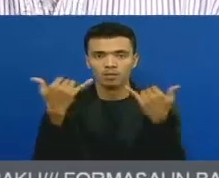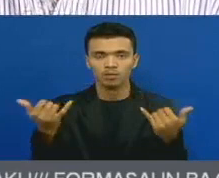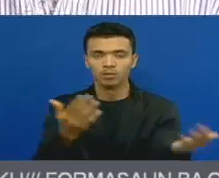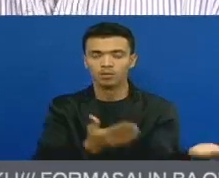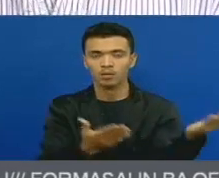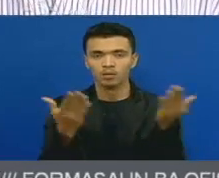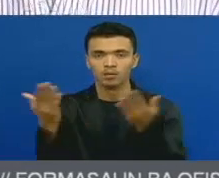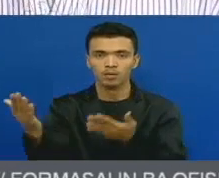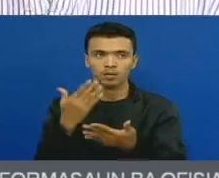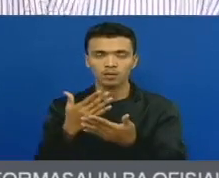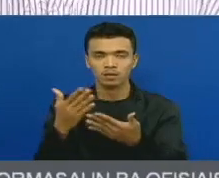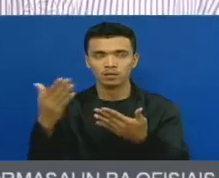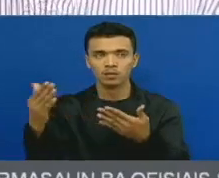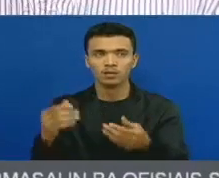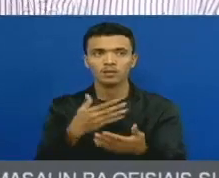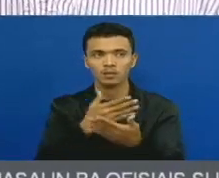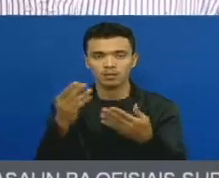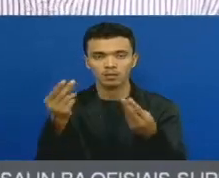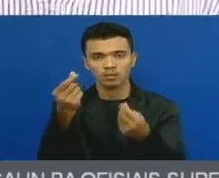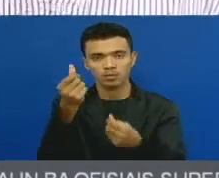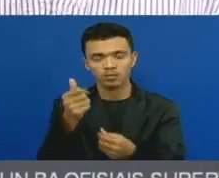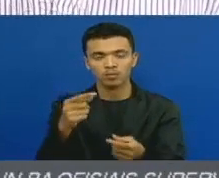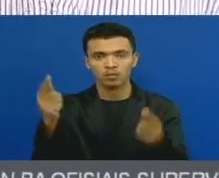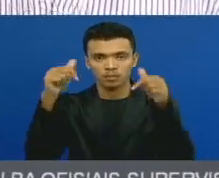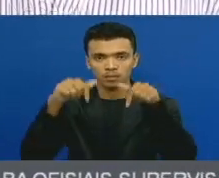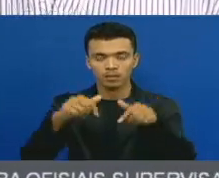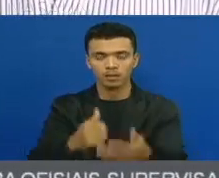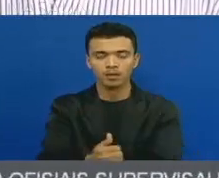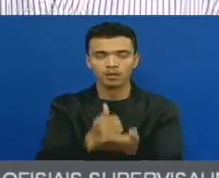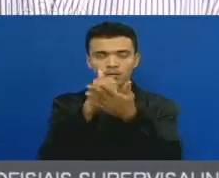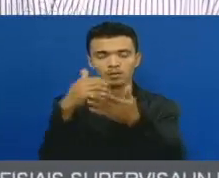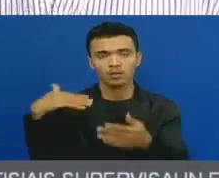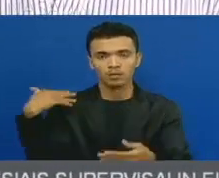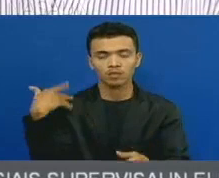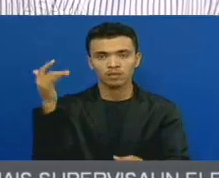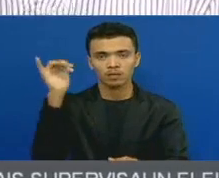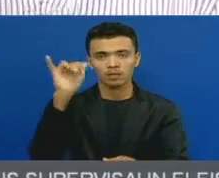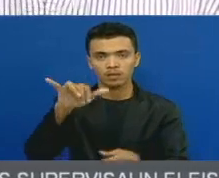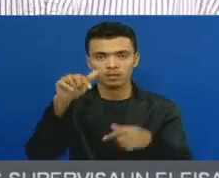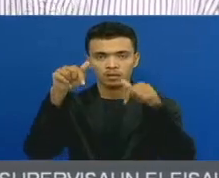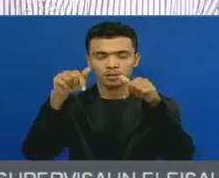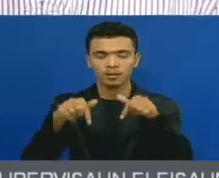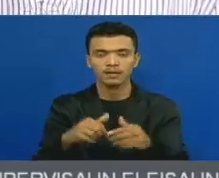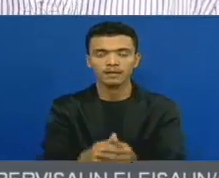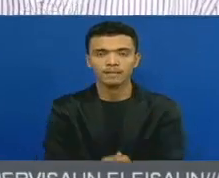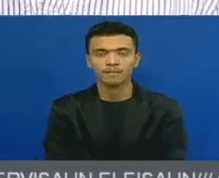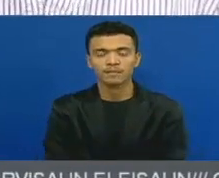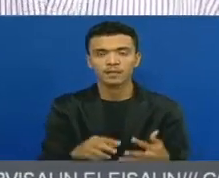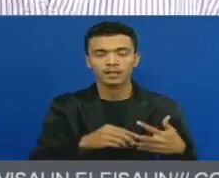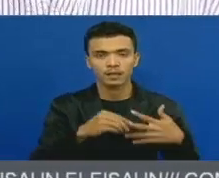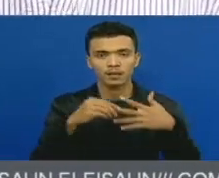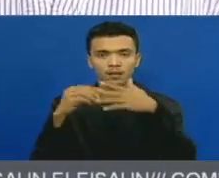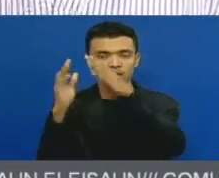la osa sambarak sa sang ituang mai tulung ba ita nia zoven siriane. E liliu toba